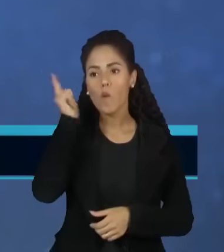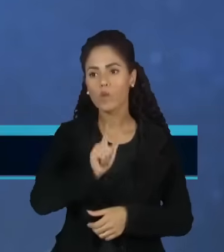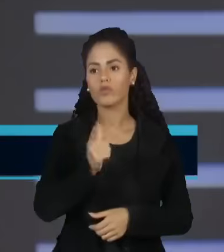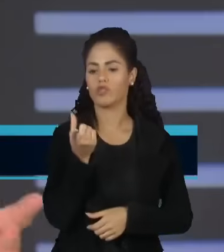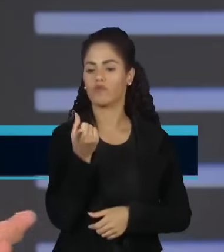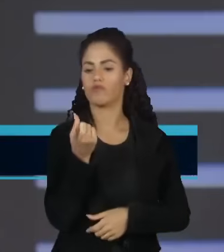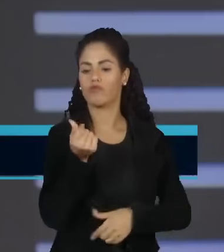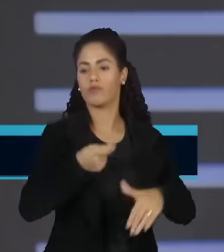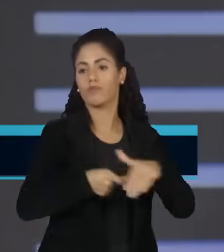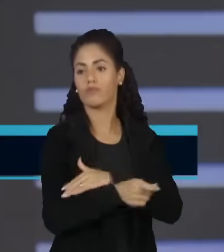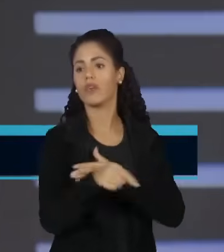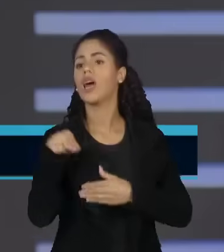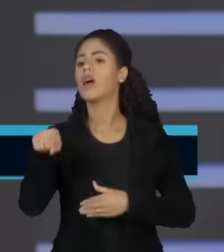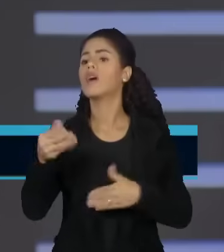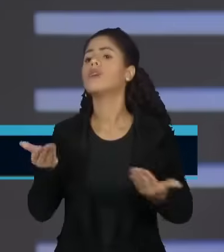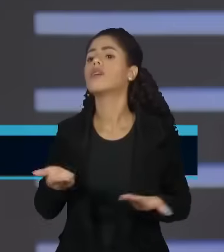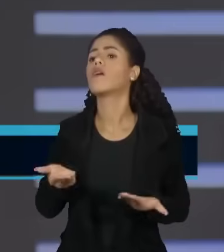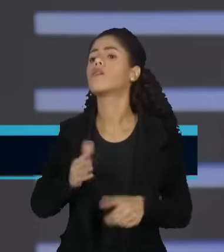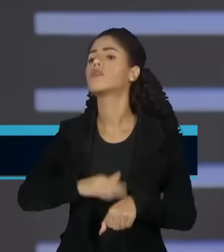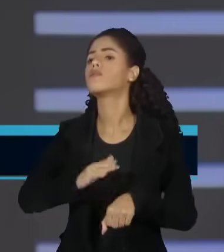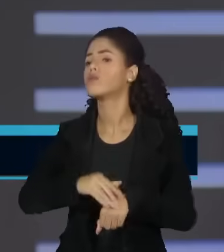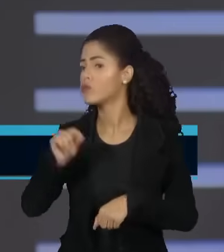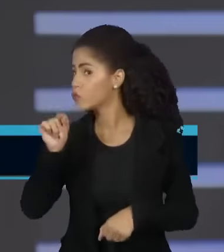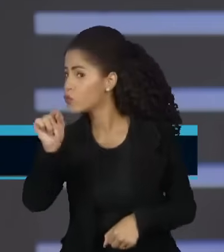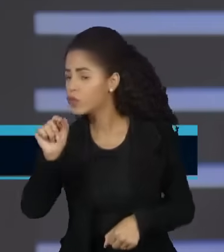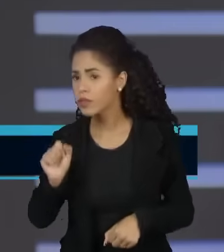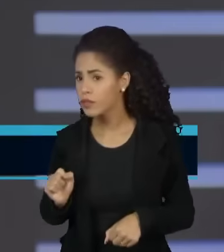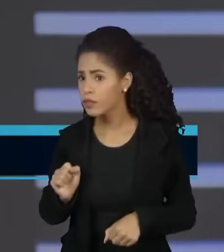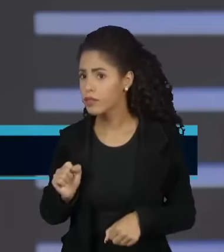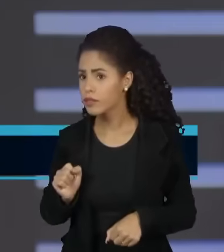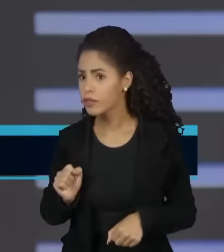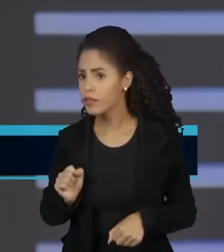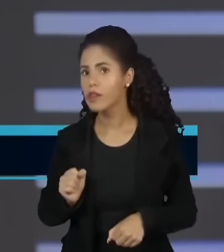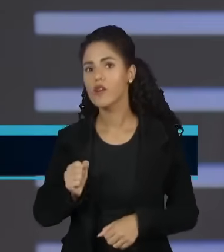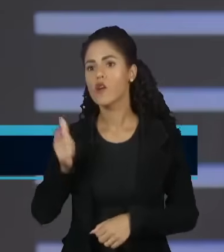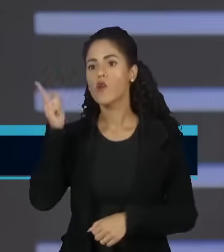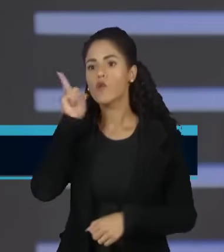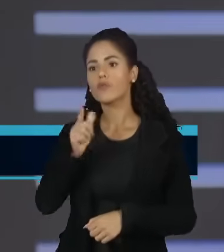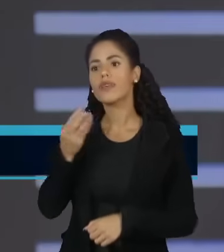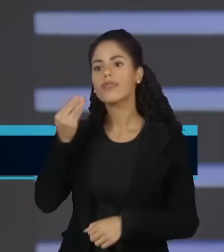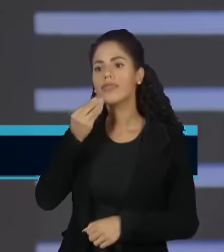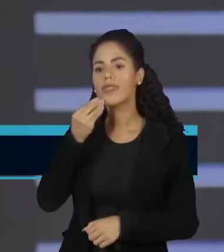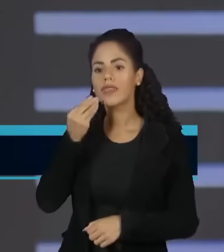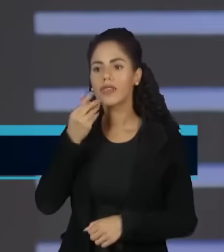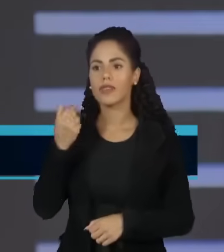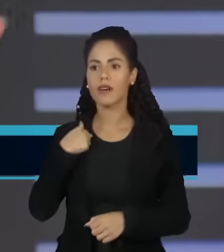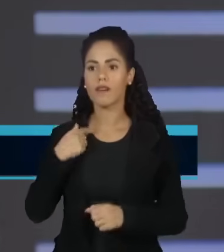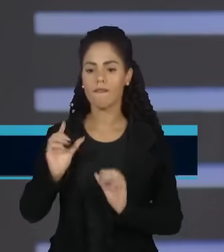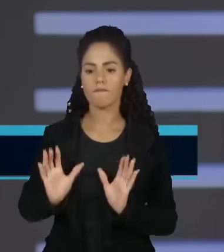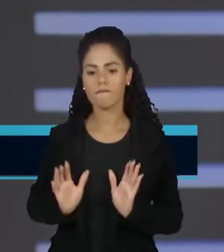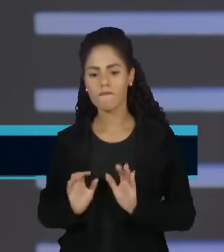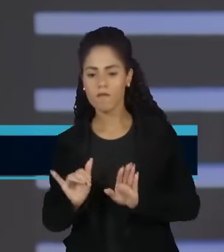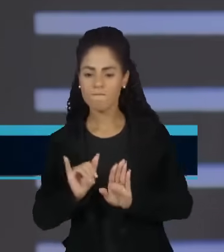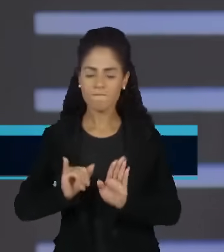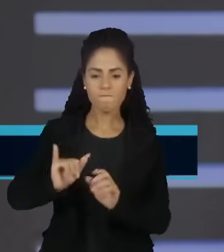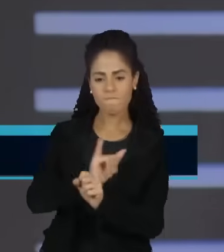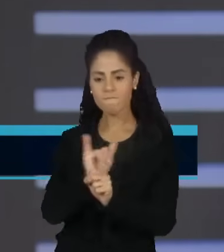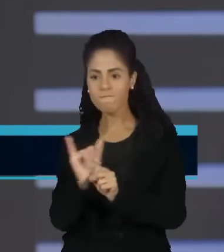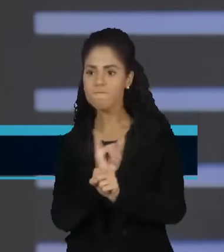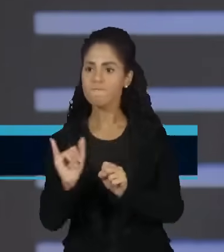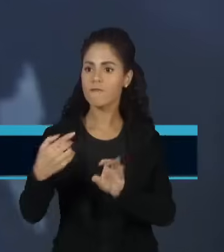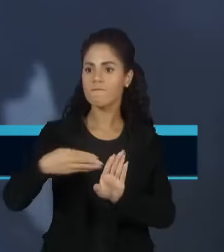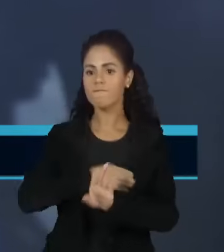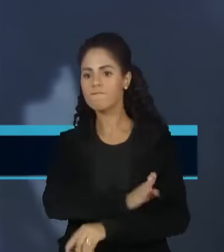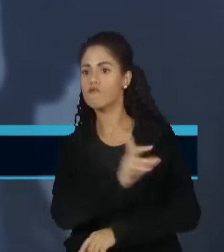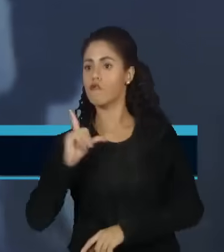dinheiro. E o que ele está fazendo neste exato momento é garantir a sua sobrevivência, mesmo que todos à sua volta caiam.